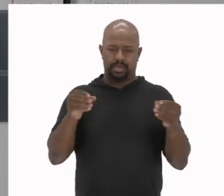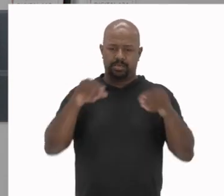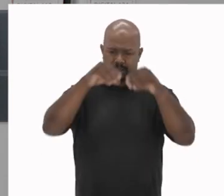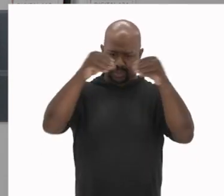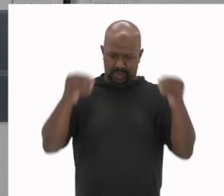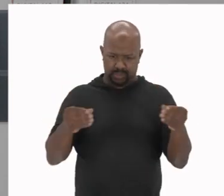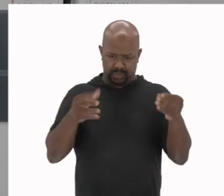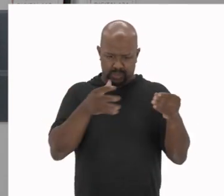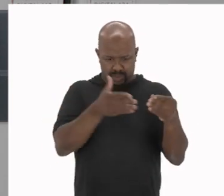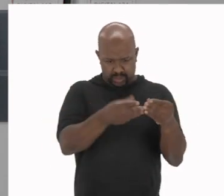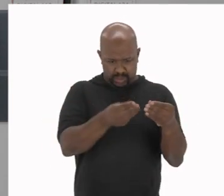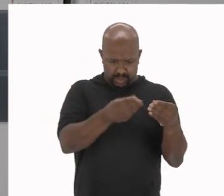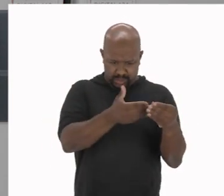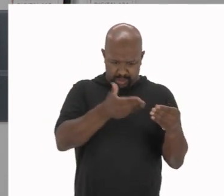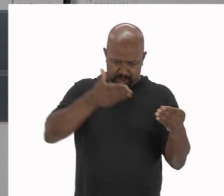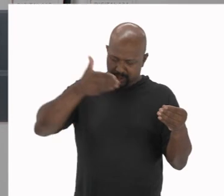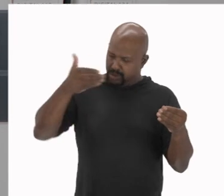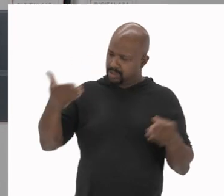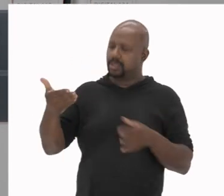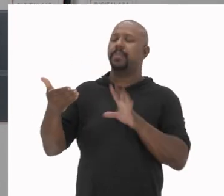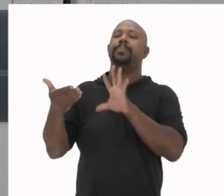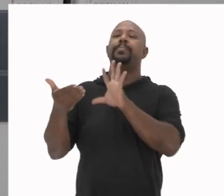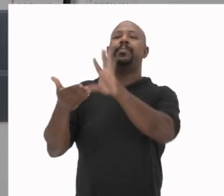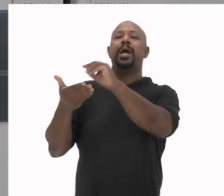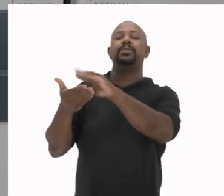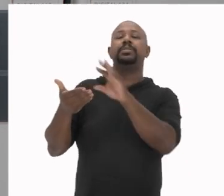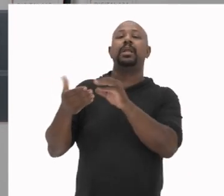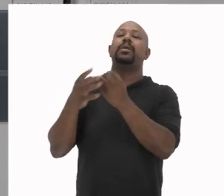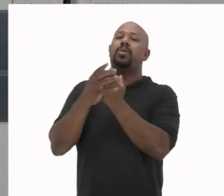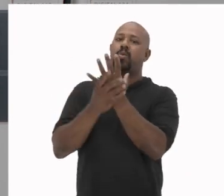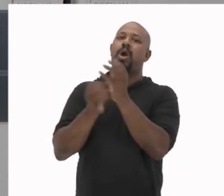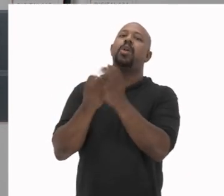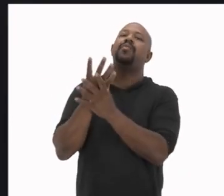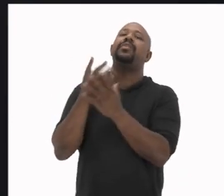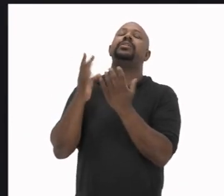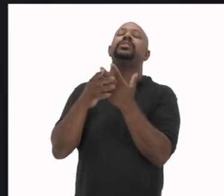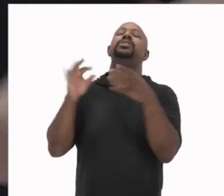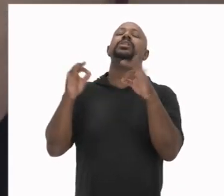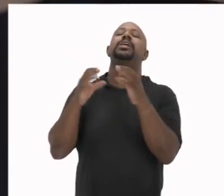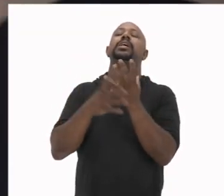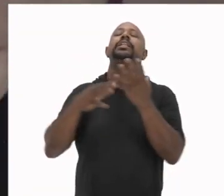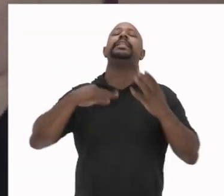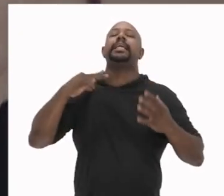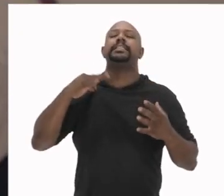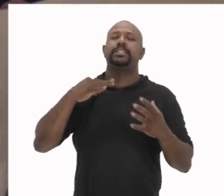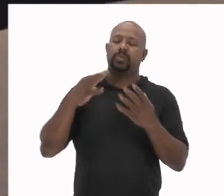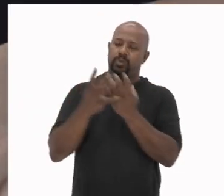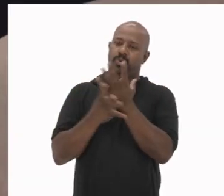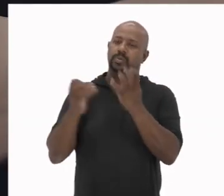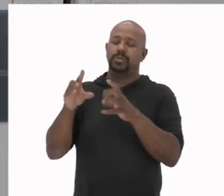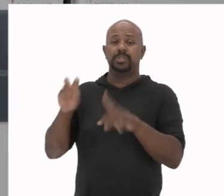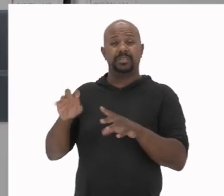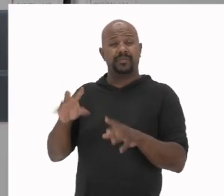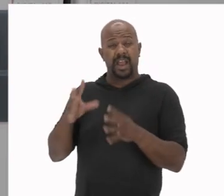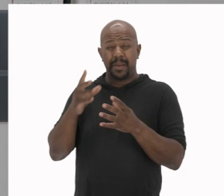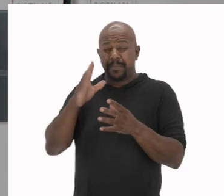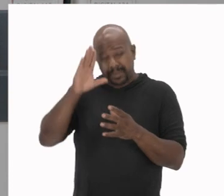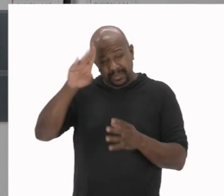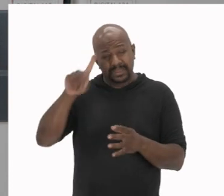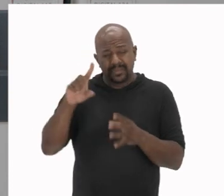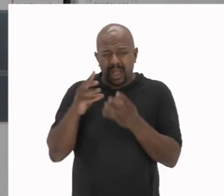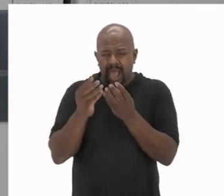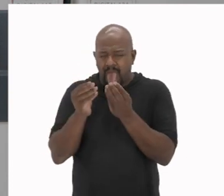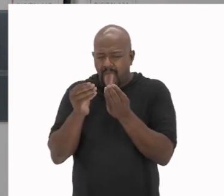estiver fora da moldura, ela deve ser manuseada com a luva de tecido, principalmente quando ela